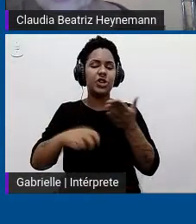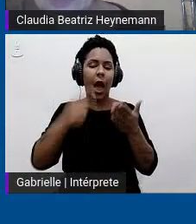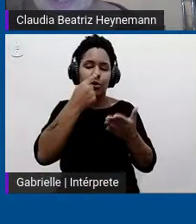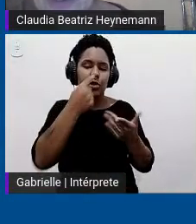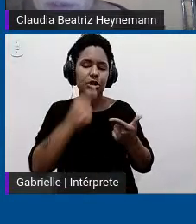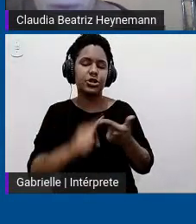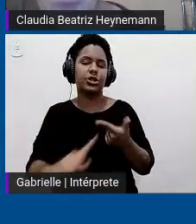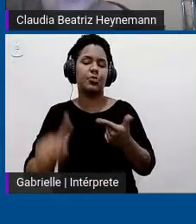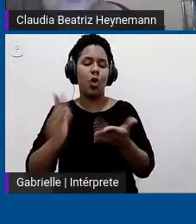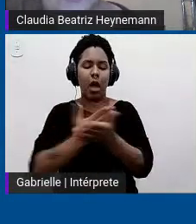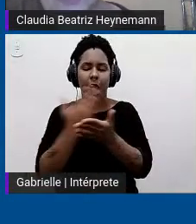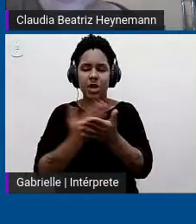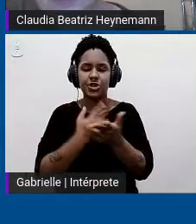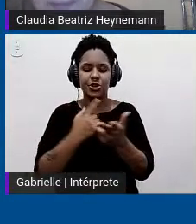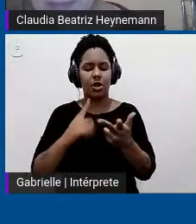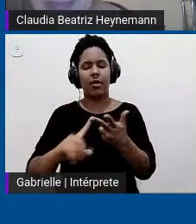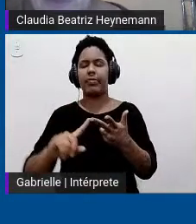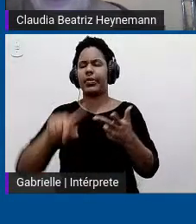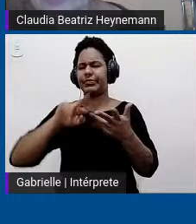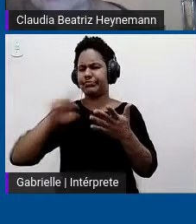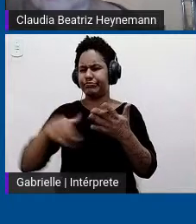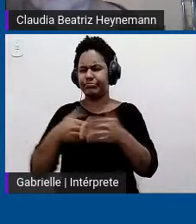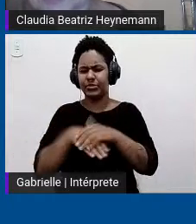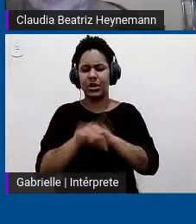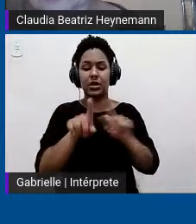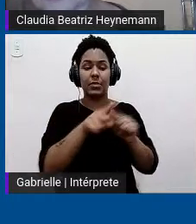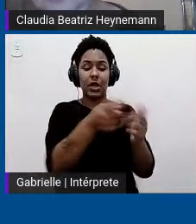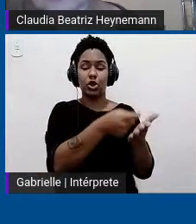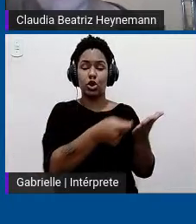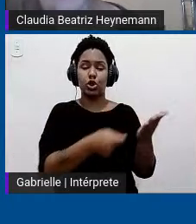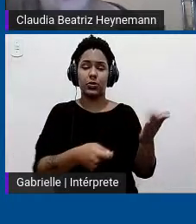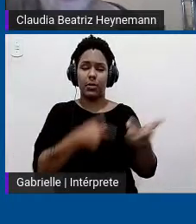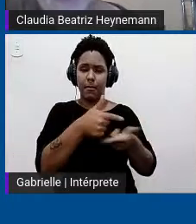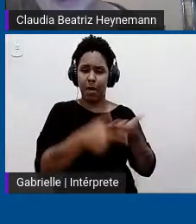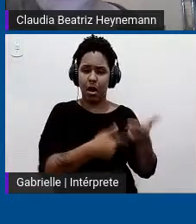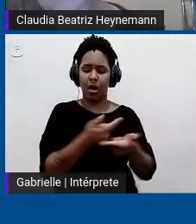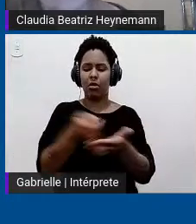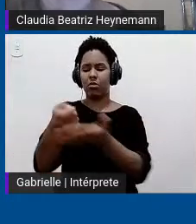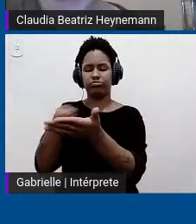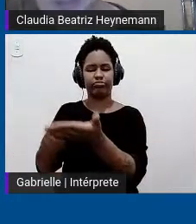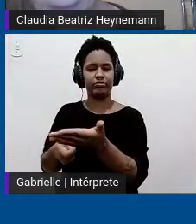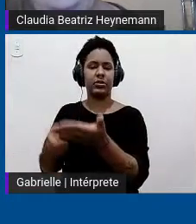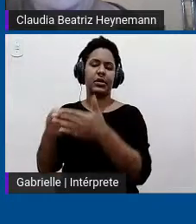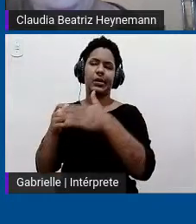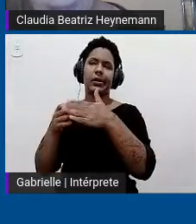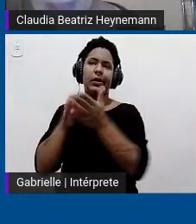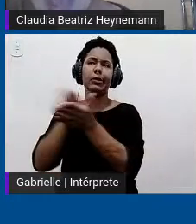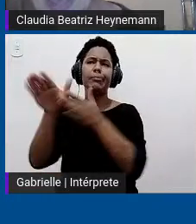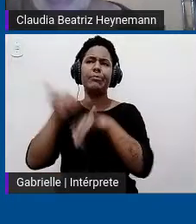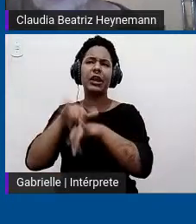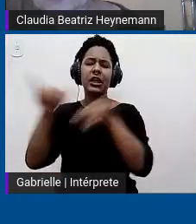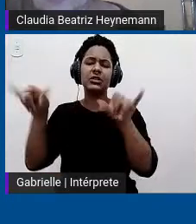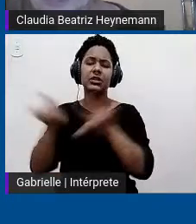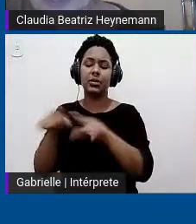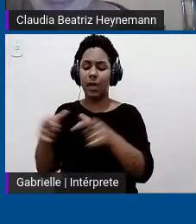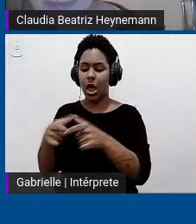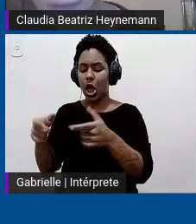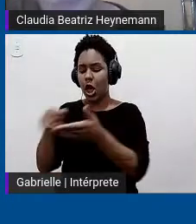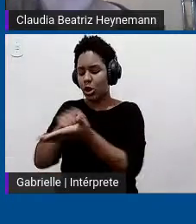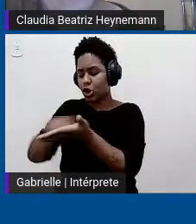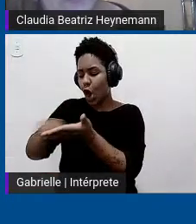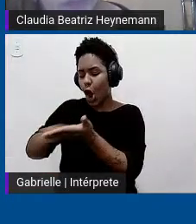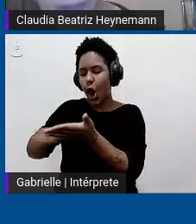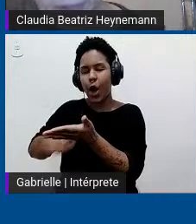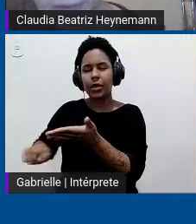e agendas, dossiês de trabalho, dossiês de imprensa, notas de toda espécie, etc. Essa